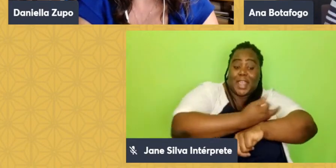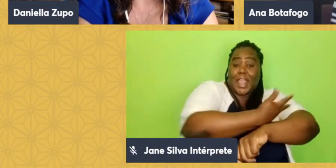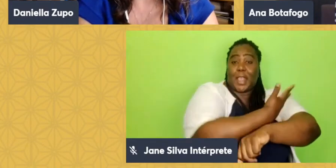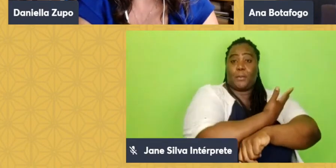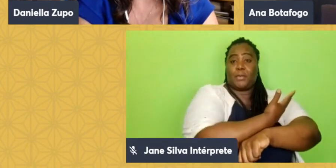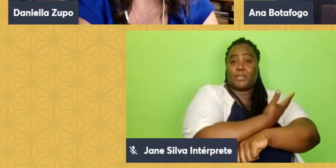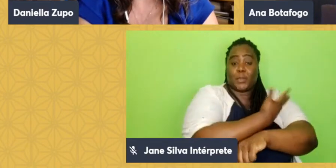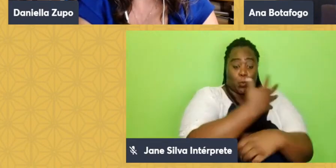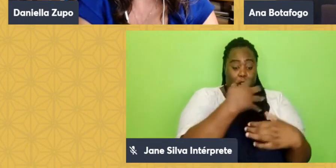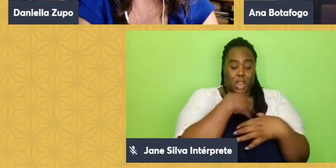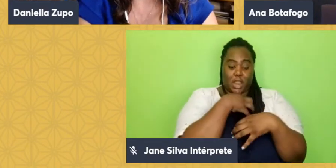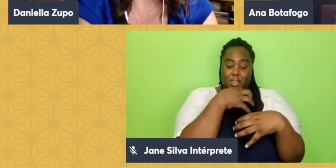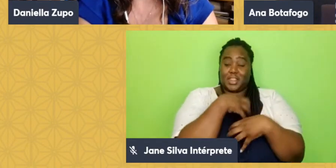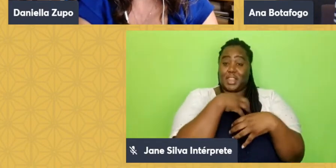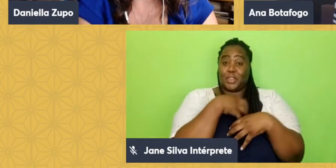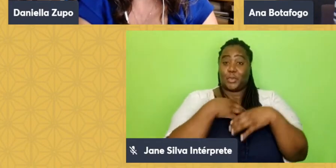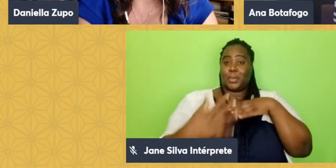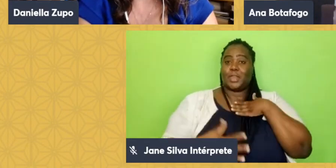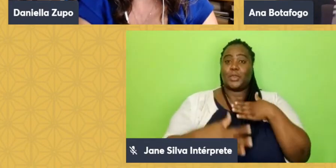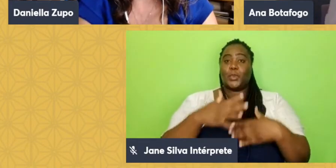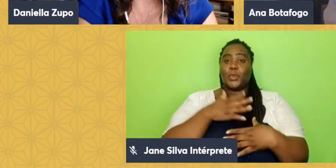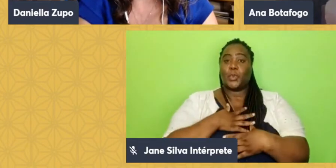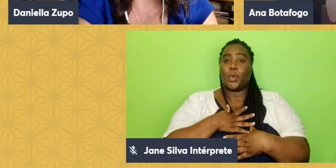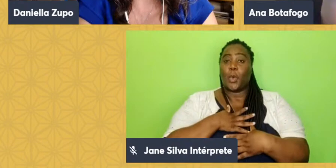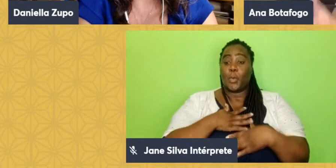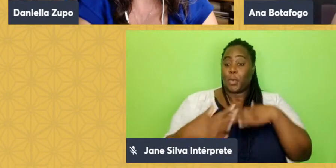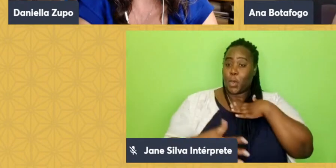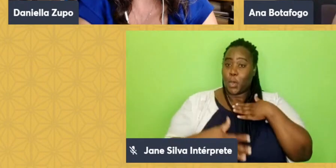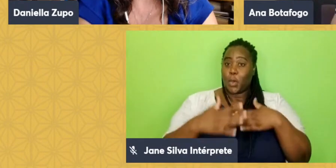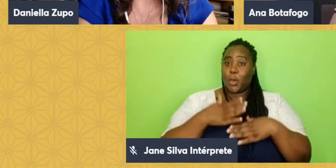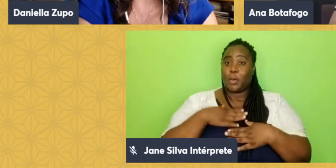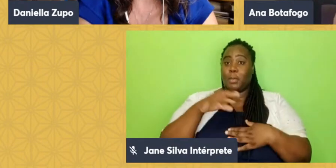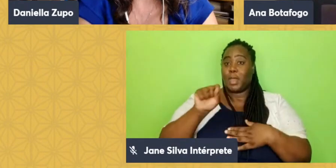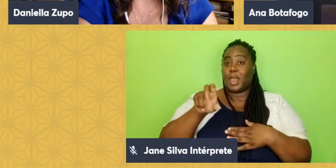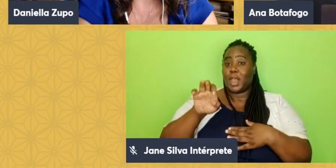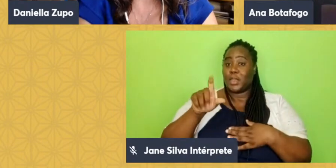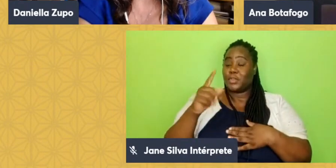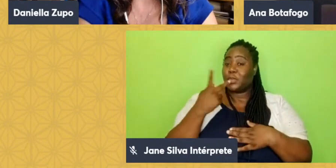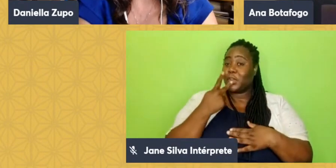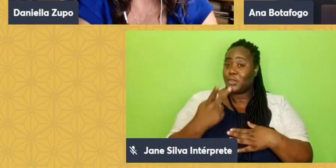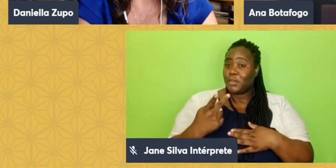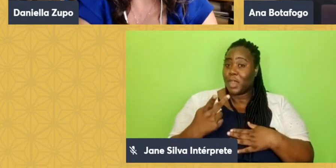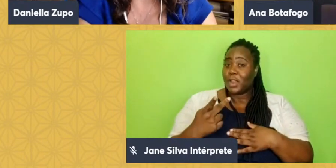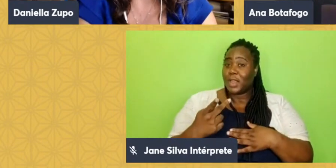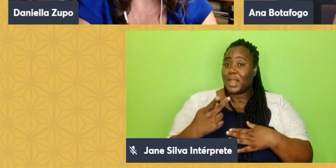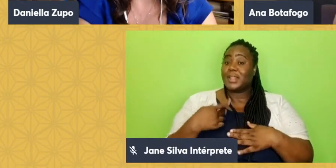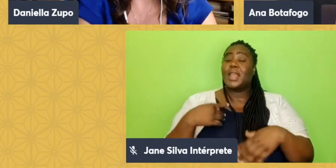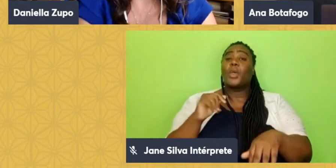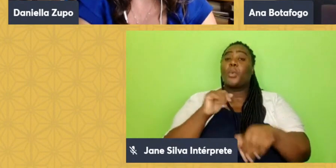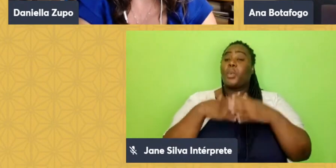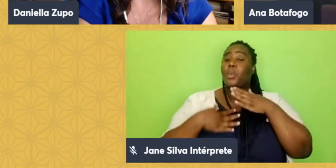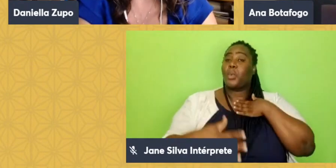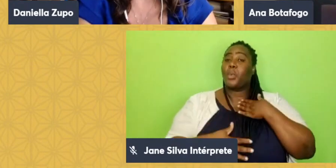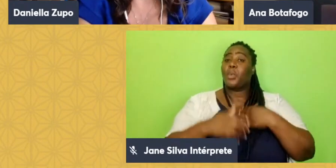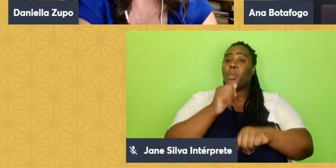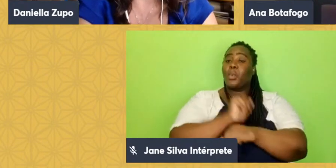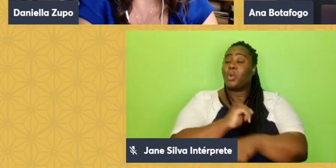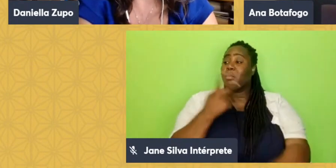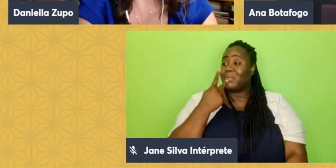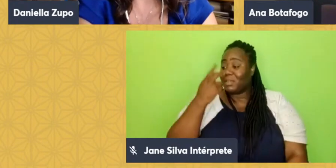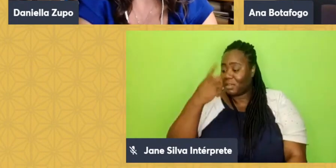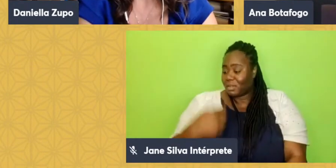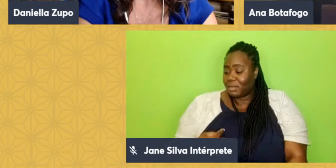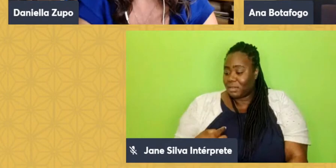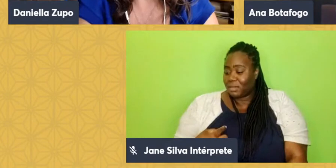ser o sentimento do corpo aquele cor a Sueli não acabou de dizer até o corpo parado ele fala